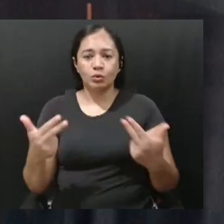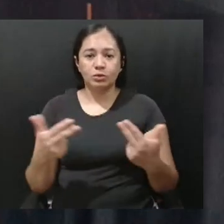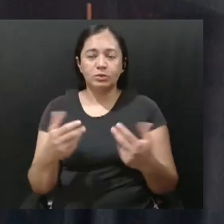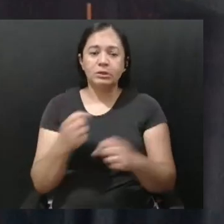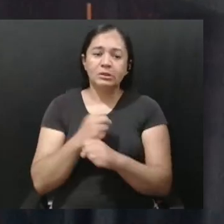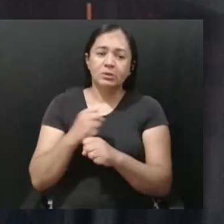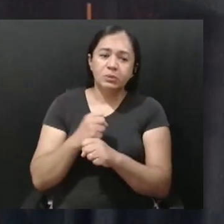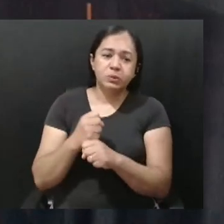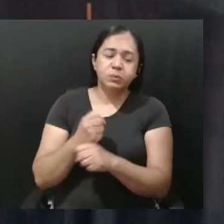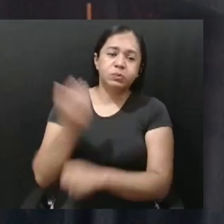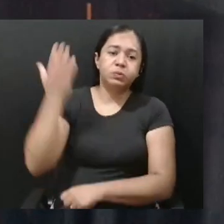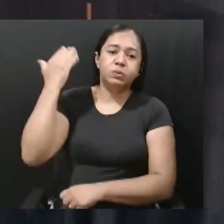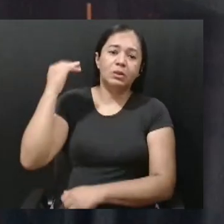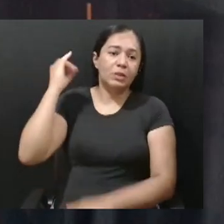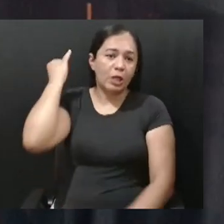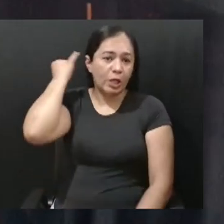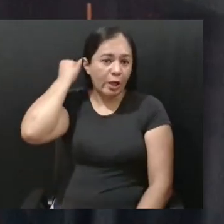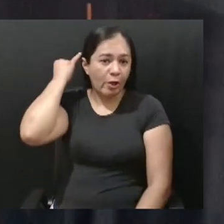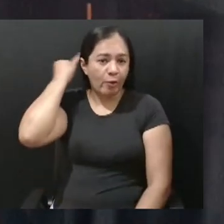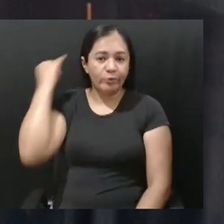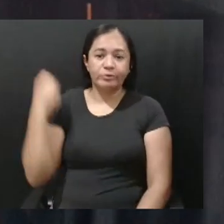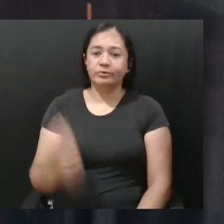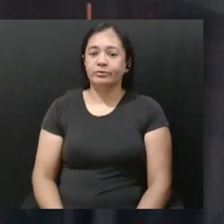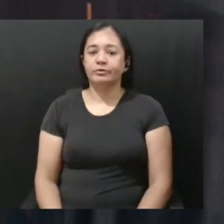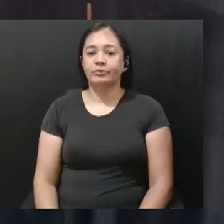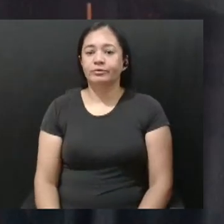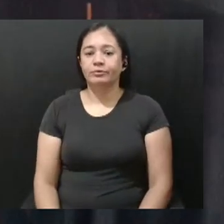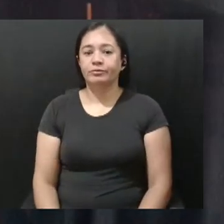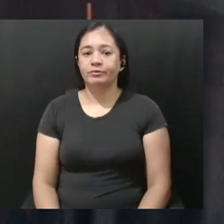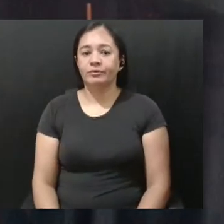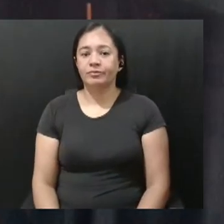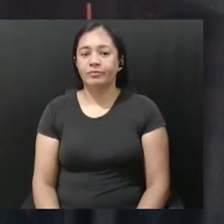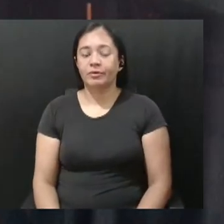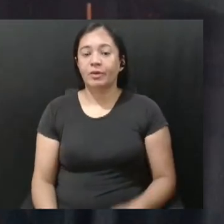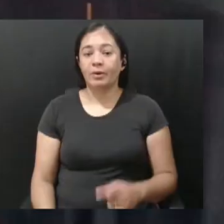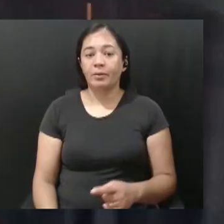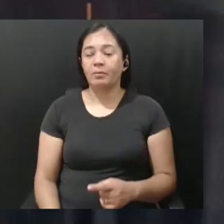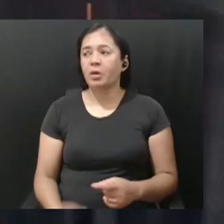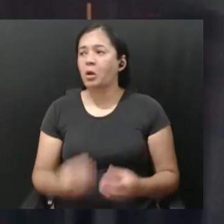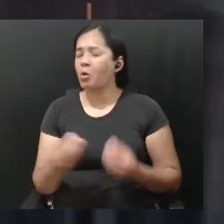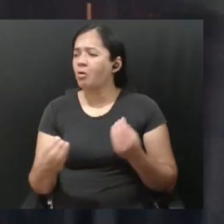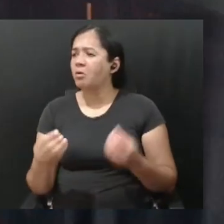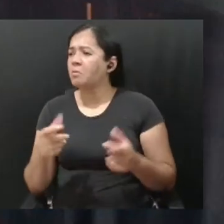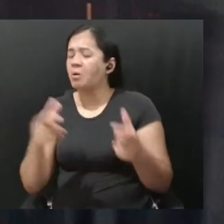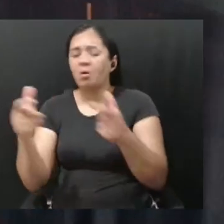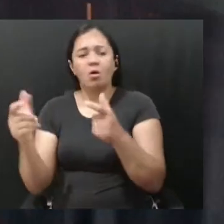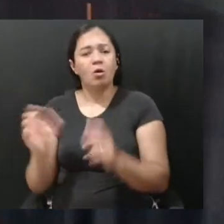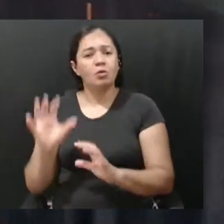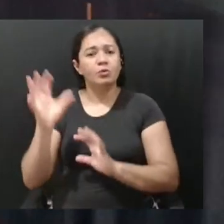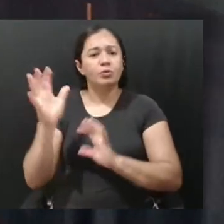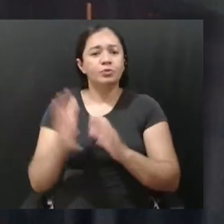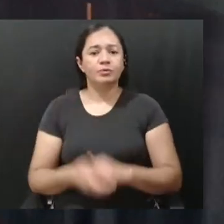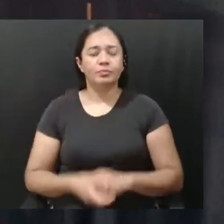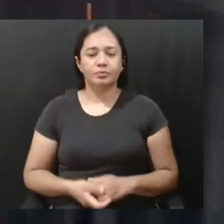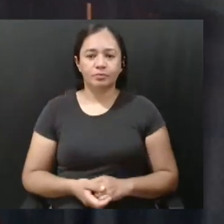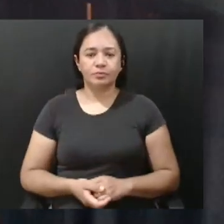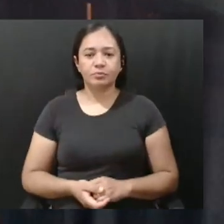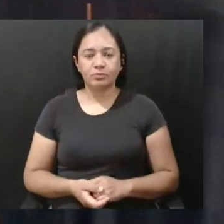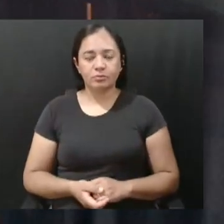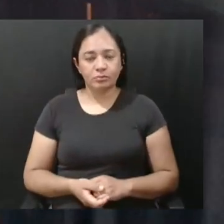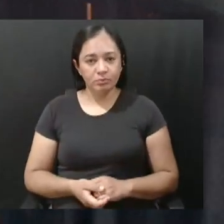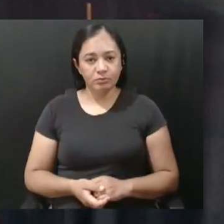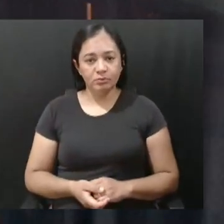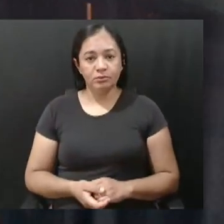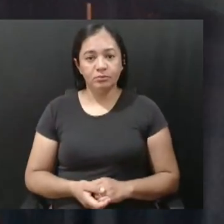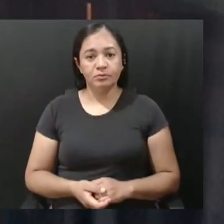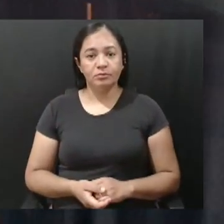não tenho nem a Uhum. consciência daquilo, de onde vem aquilo, né, então acaba sendo atravessado, né. E aí como que a gente lida